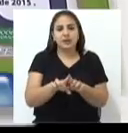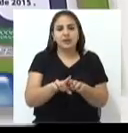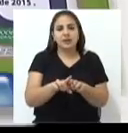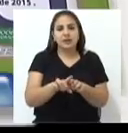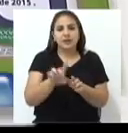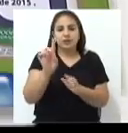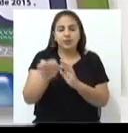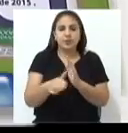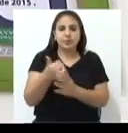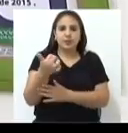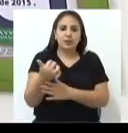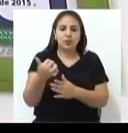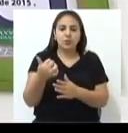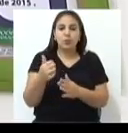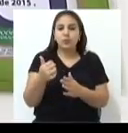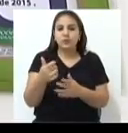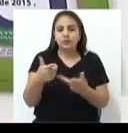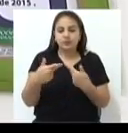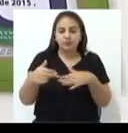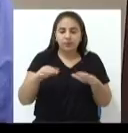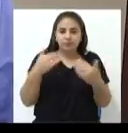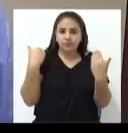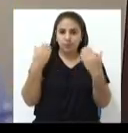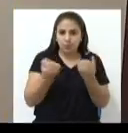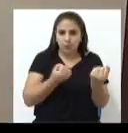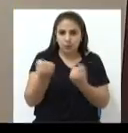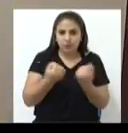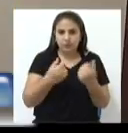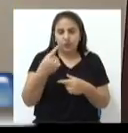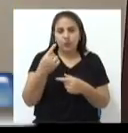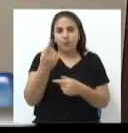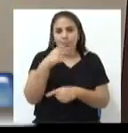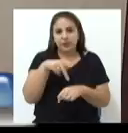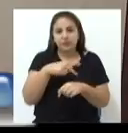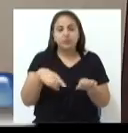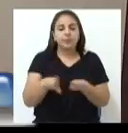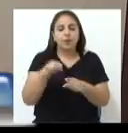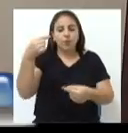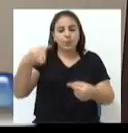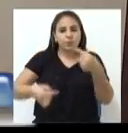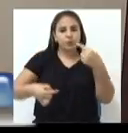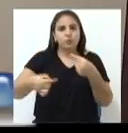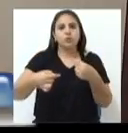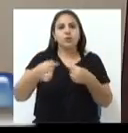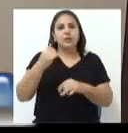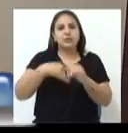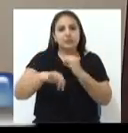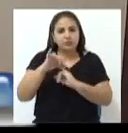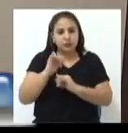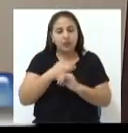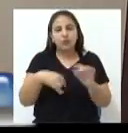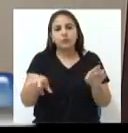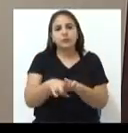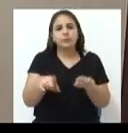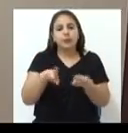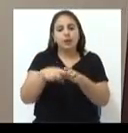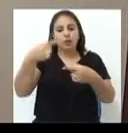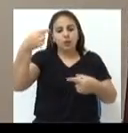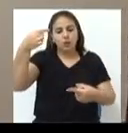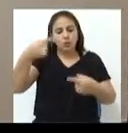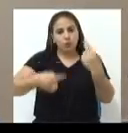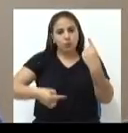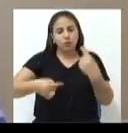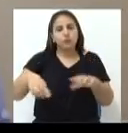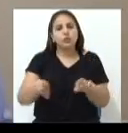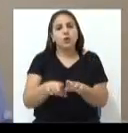dos celeiros do automobilismo do país. Competiu a nível internacional, né? Ele competiu aqui no Stock